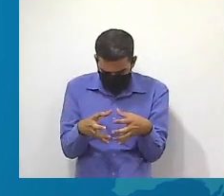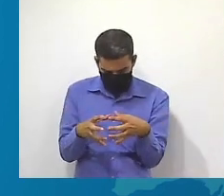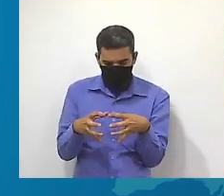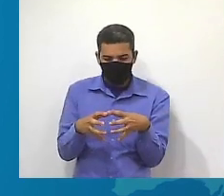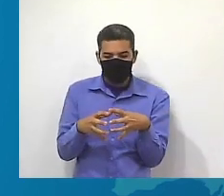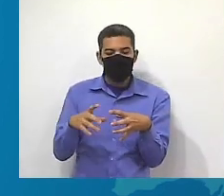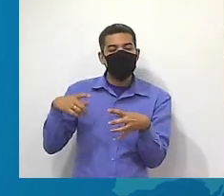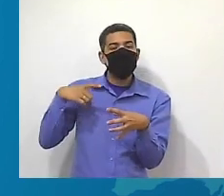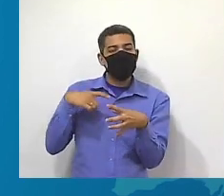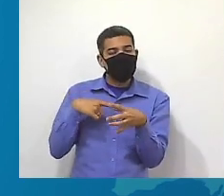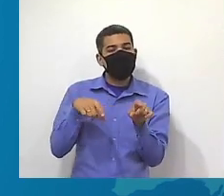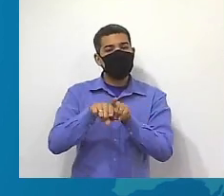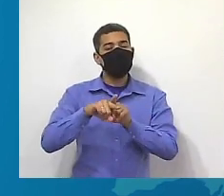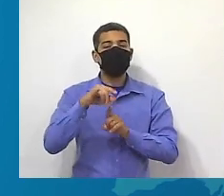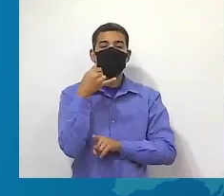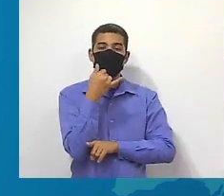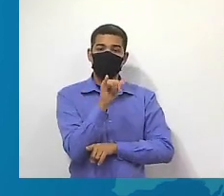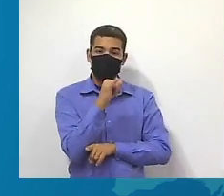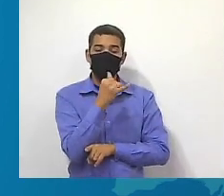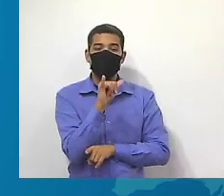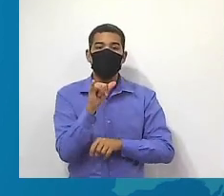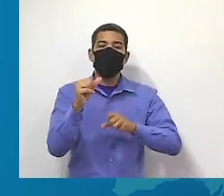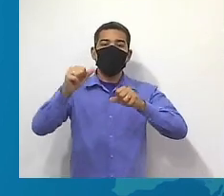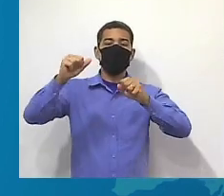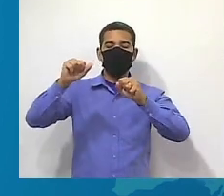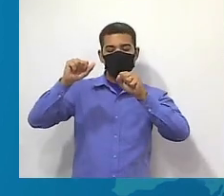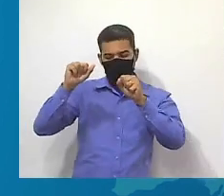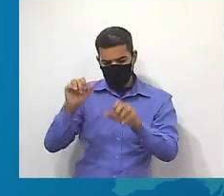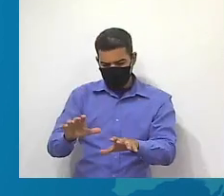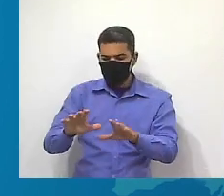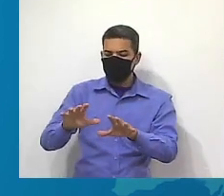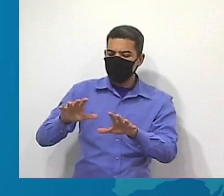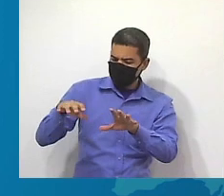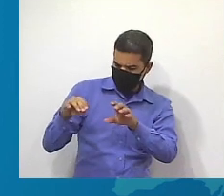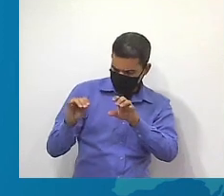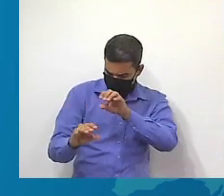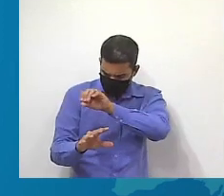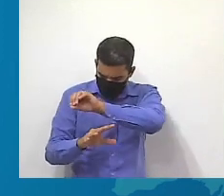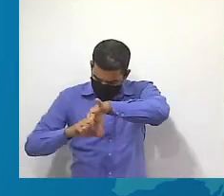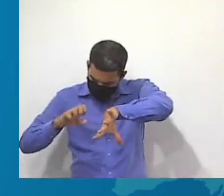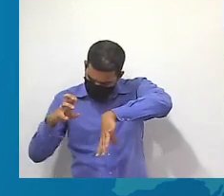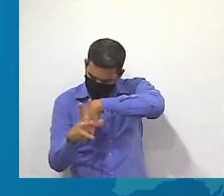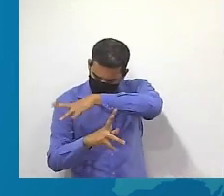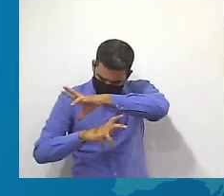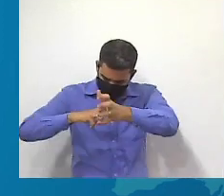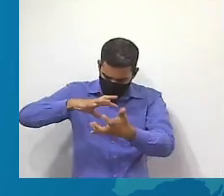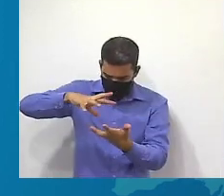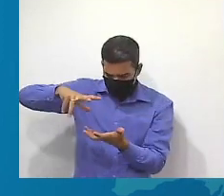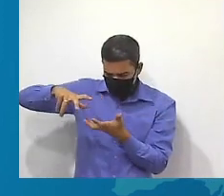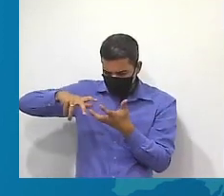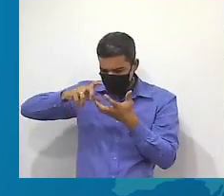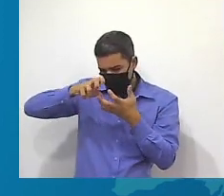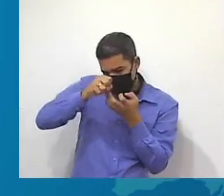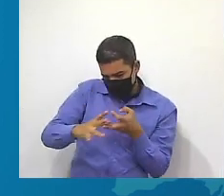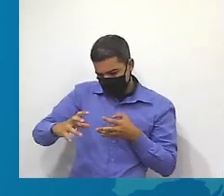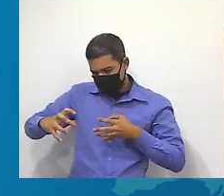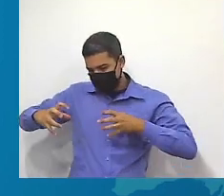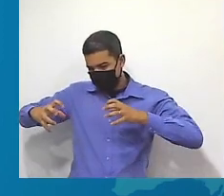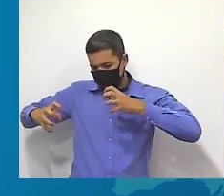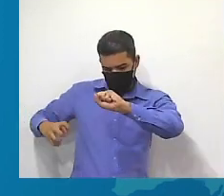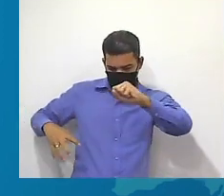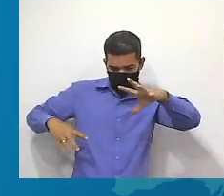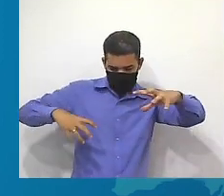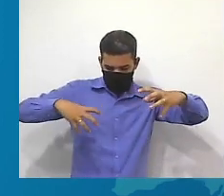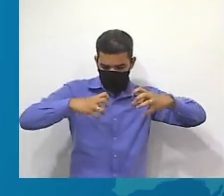existem energias, existem forças que vão colaborar para que essas partículas se afastem. Então, via de regra,